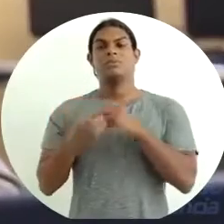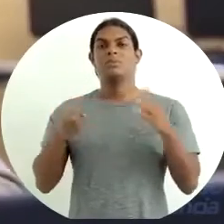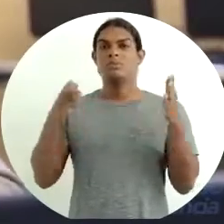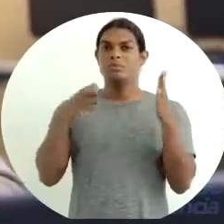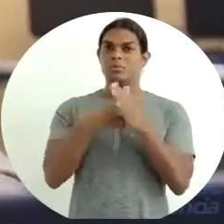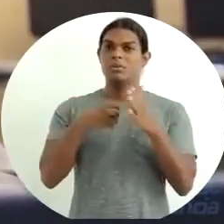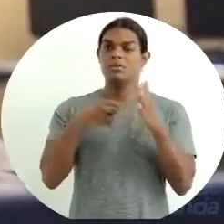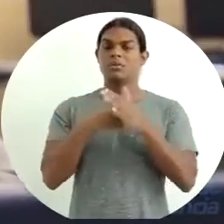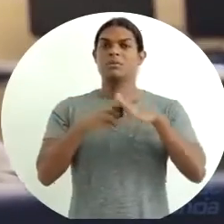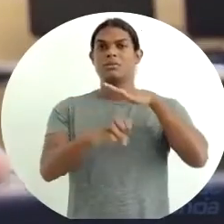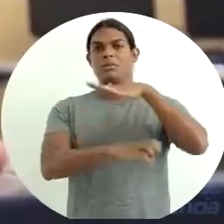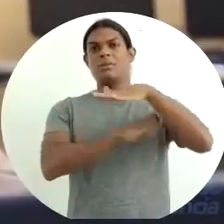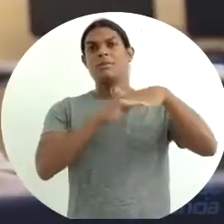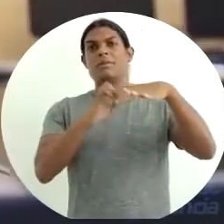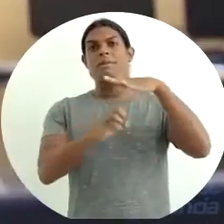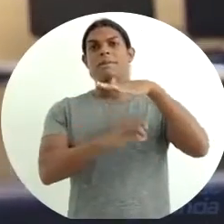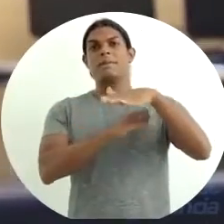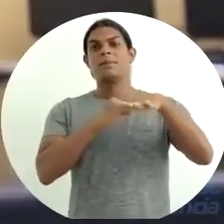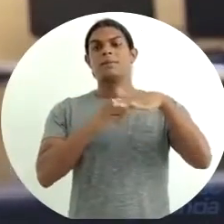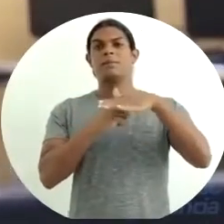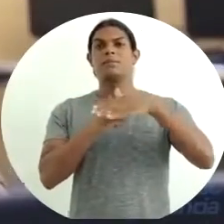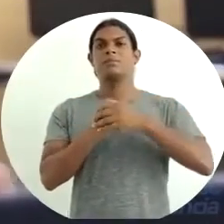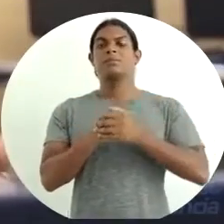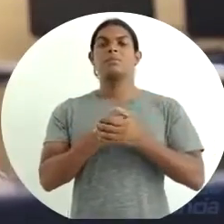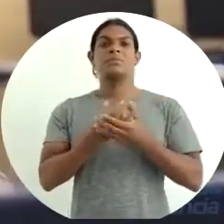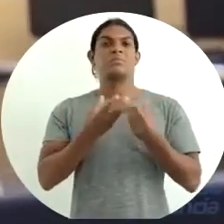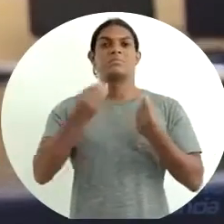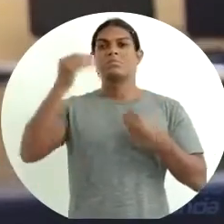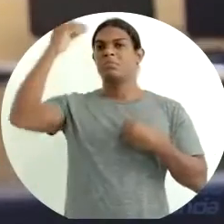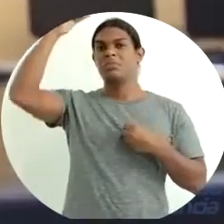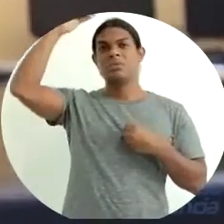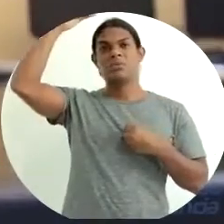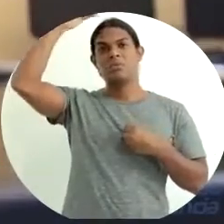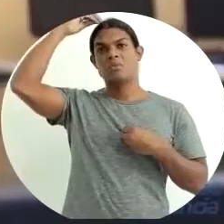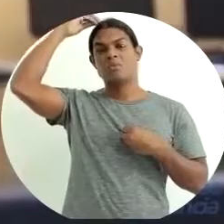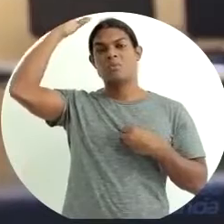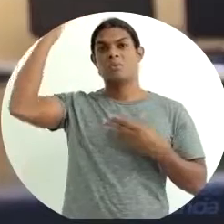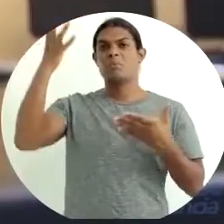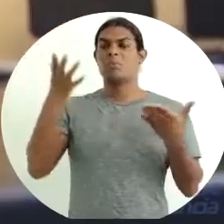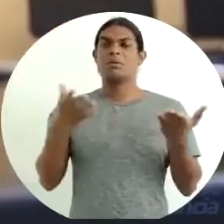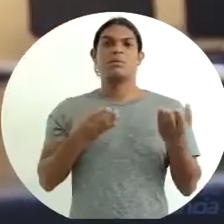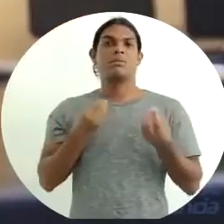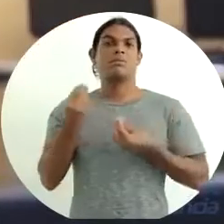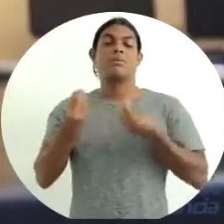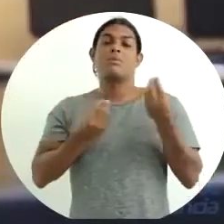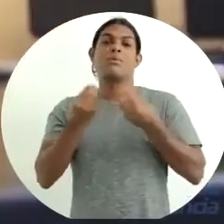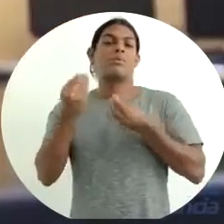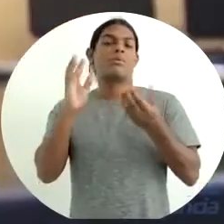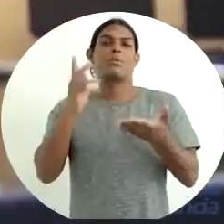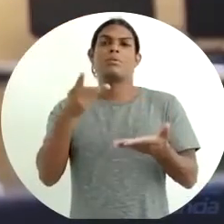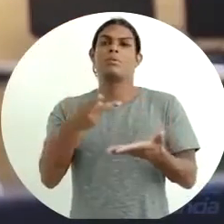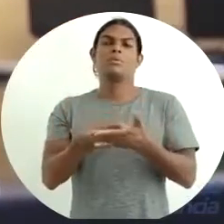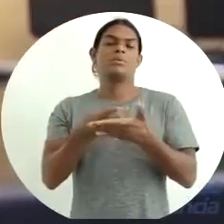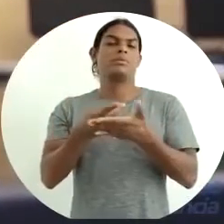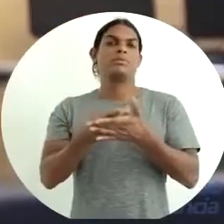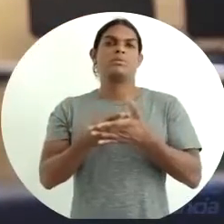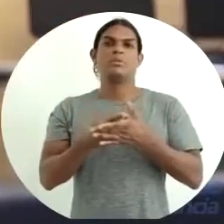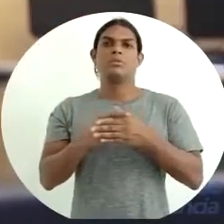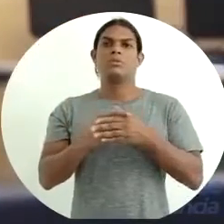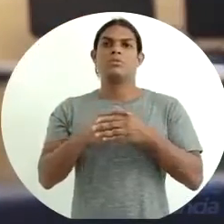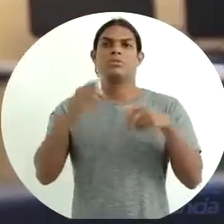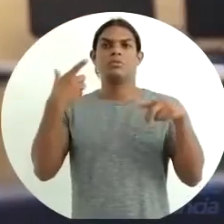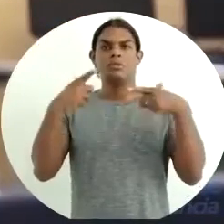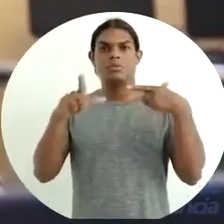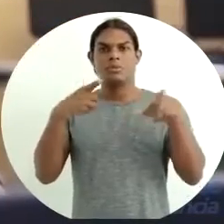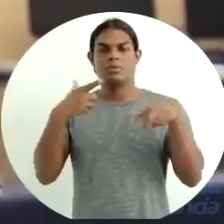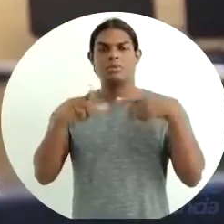objetiva, independente de culpa, independente de dolo. Se o acidente aconteceu, o trabalhador, o empregado,